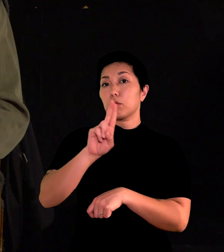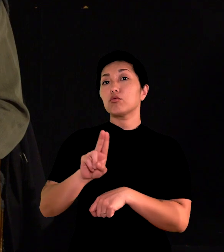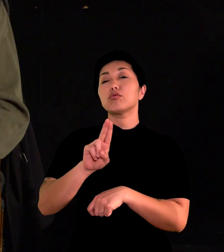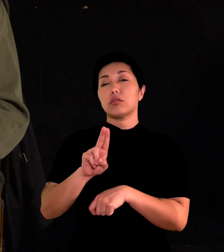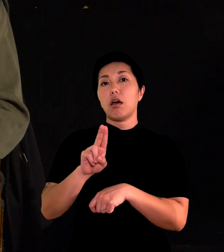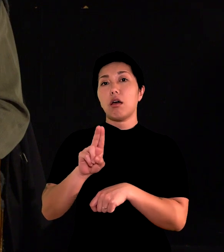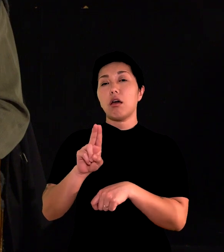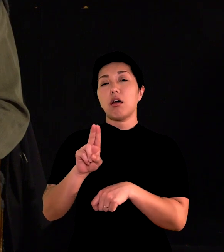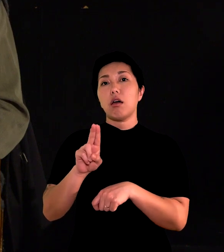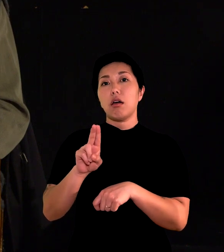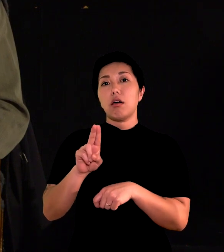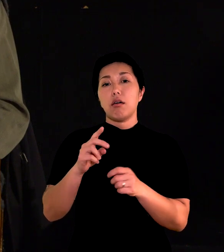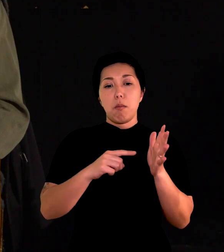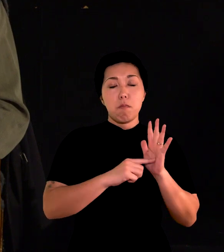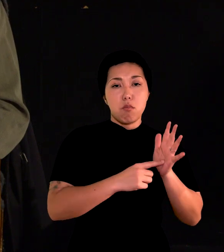com